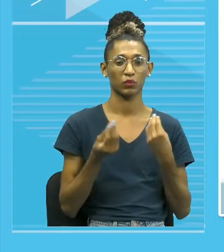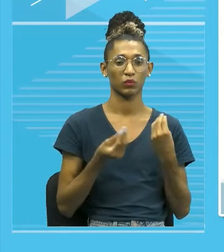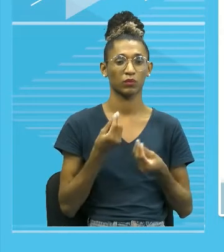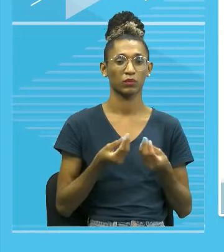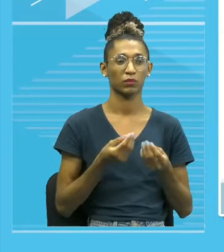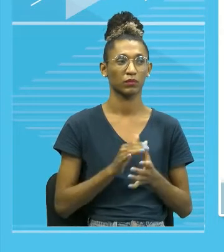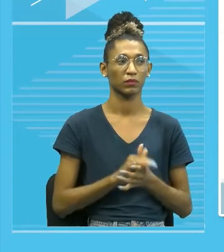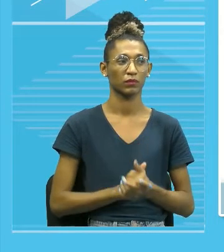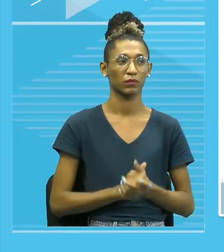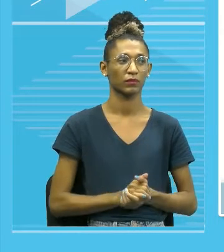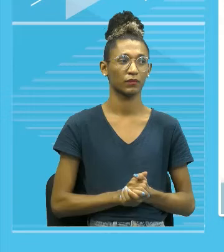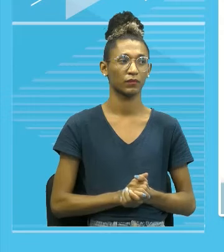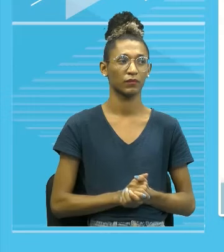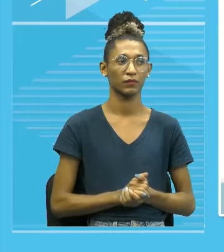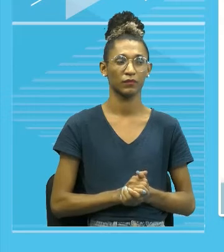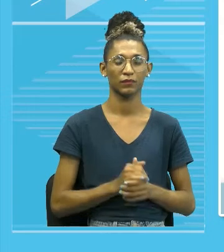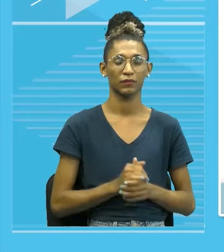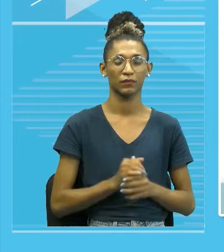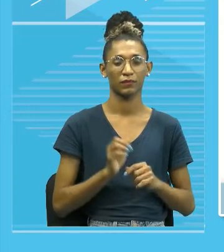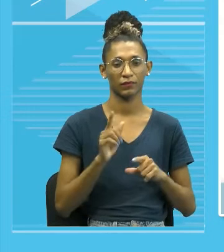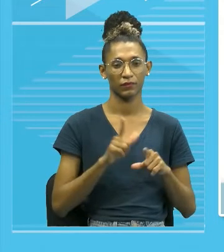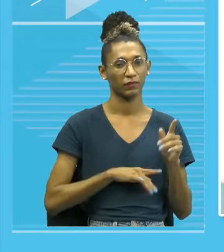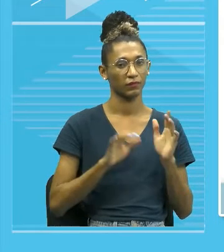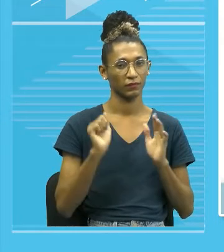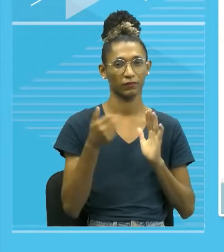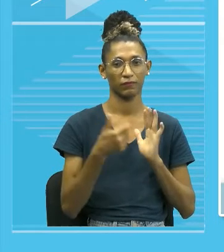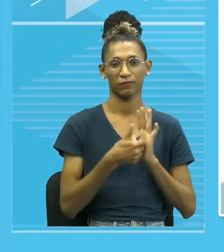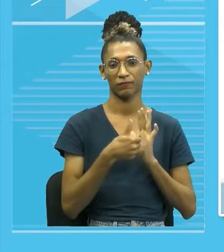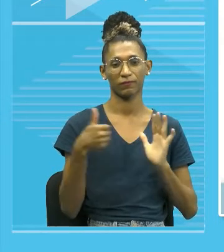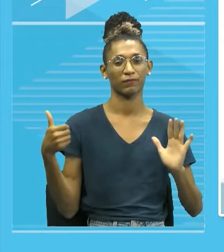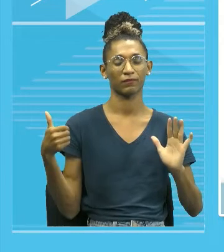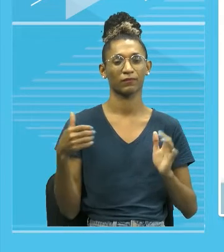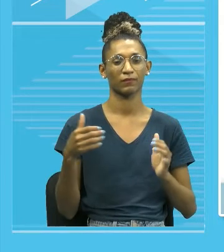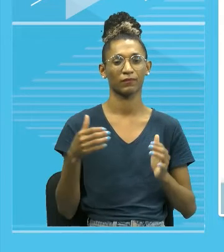o homem se dirige não ele não se dirige a mulher beleza